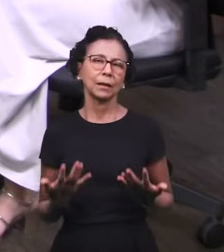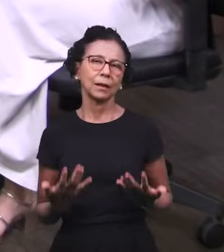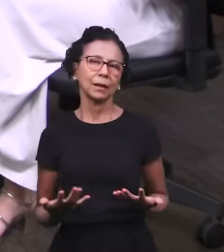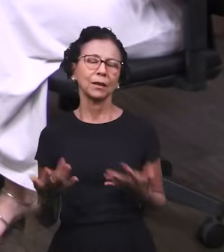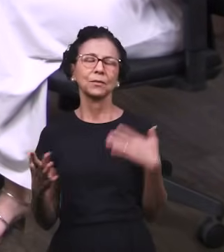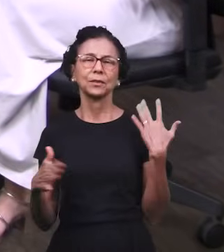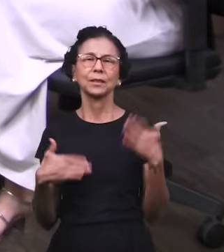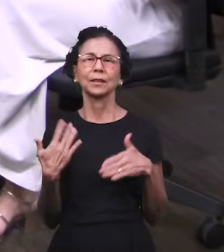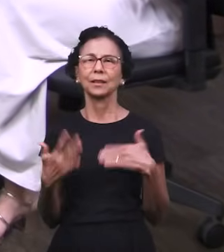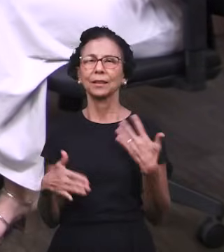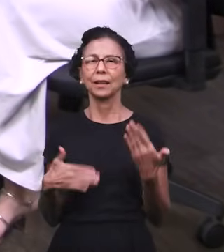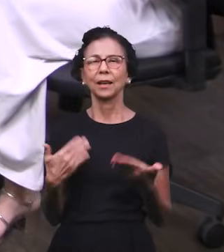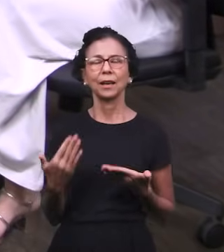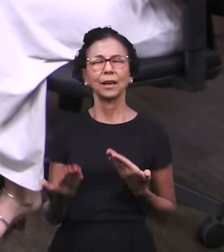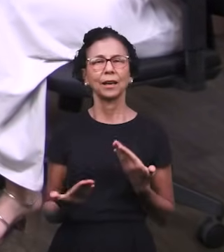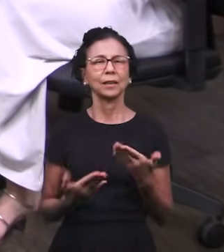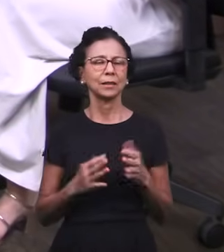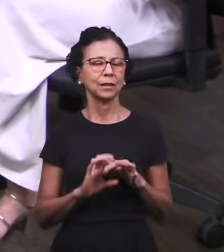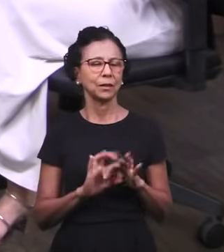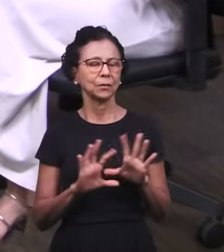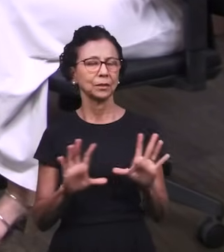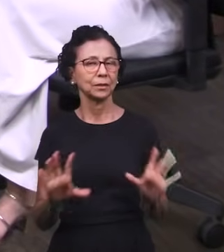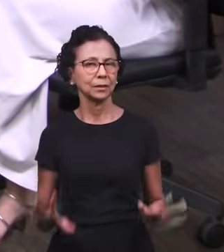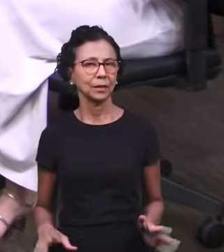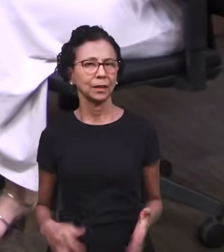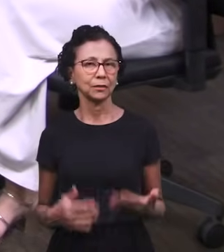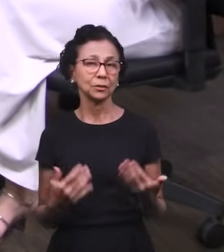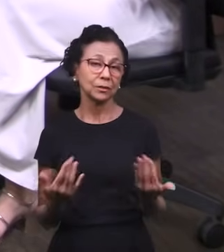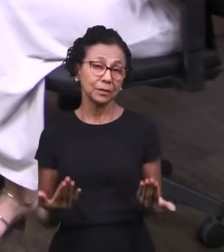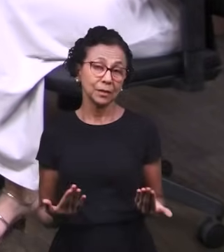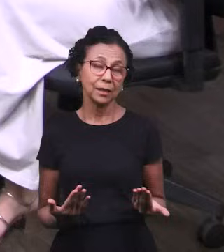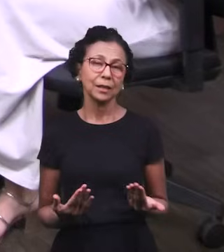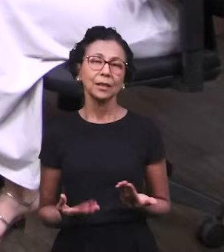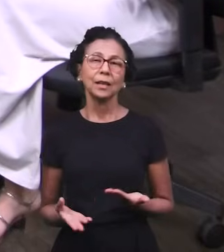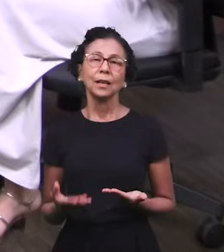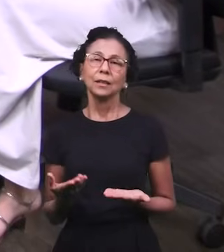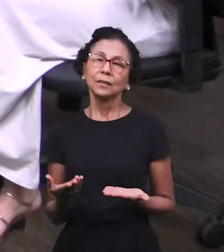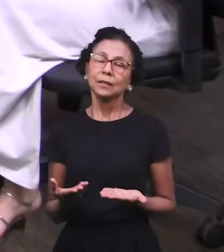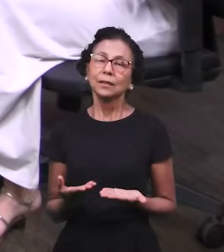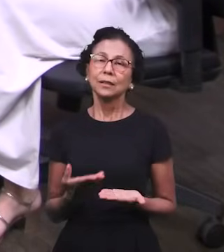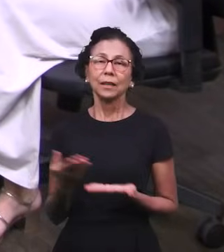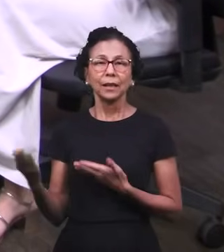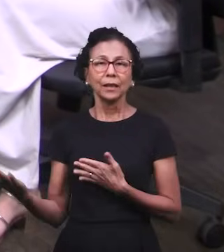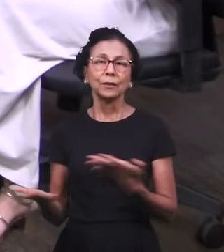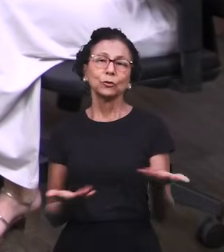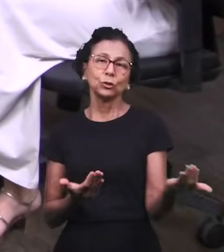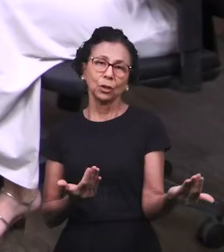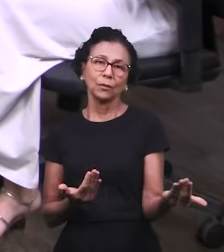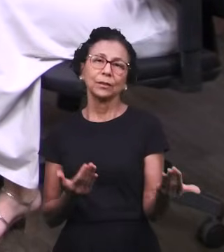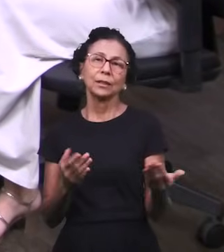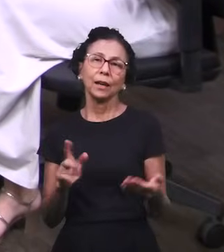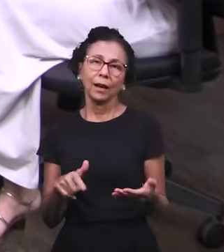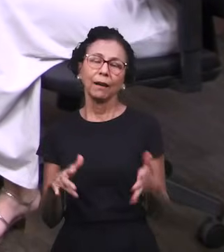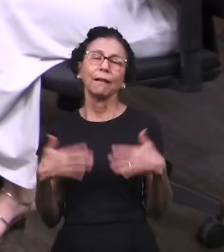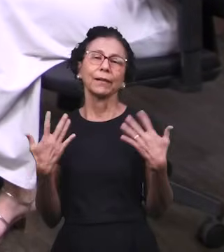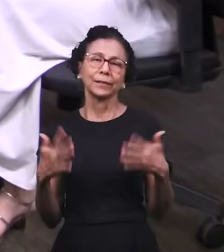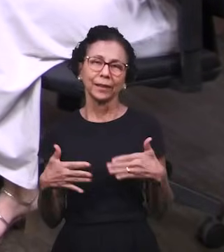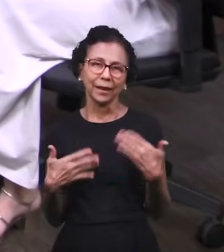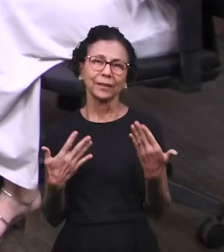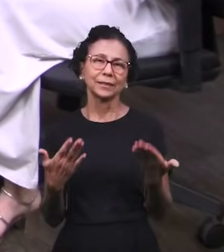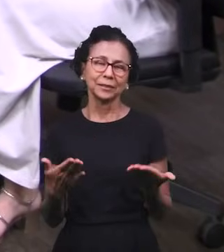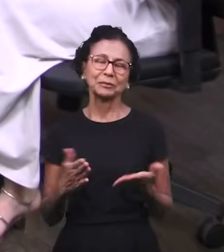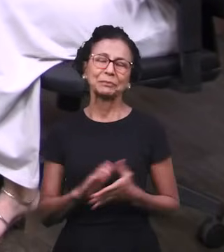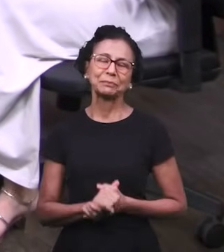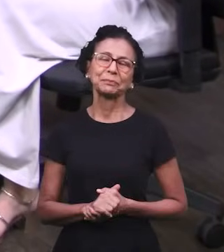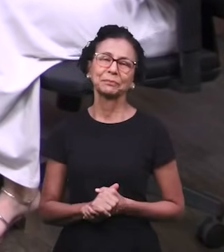experiência aqui, é uma grande bênção. Mas olha só, eu quero falar sobre o tema de hoje, porque é um tema